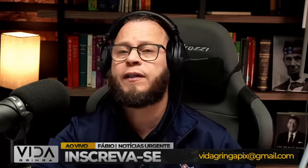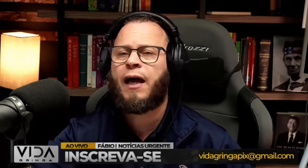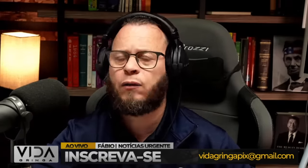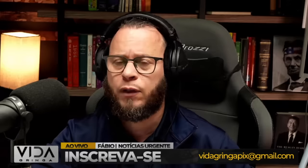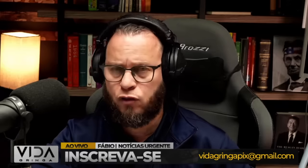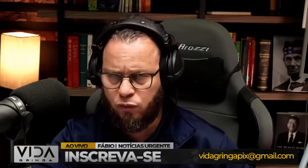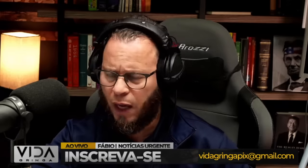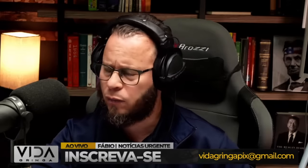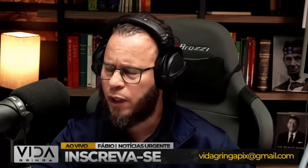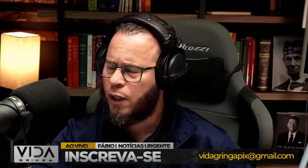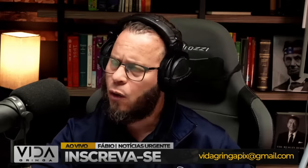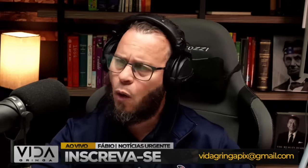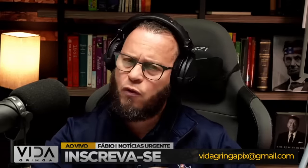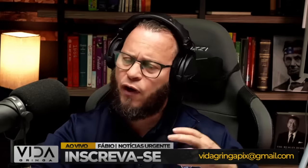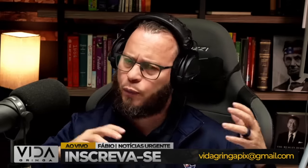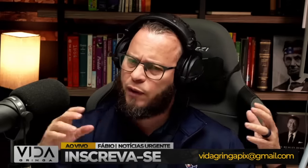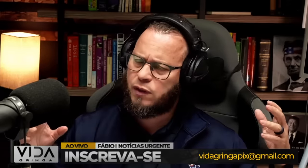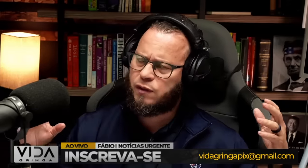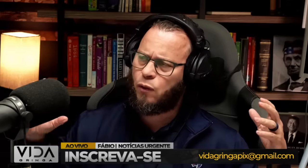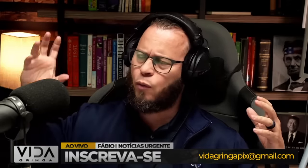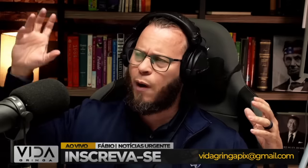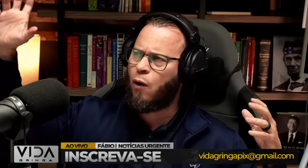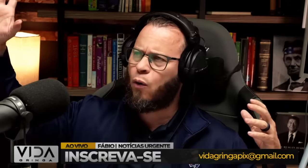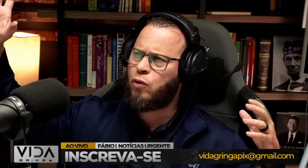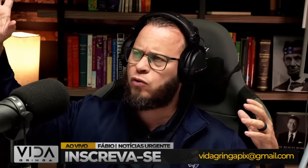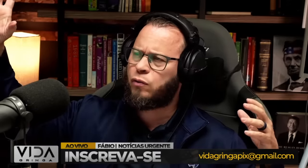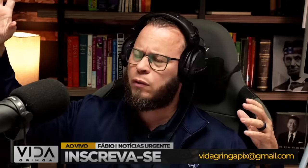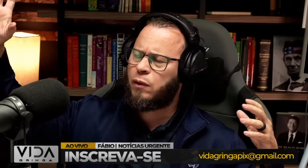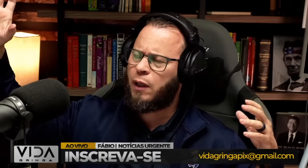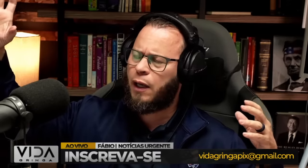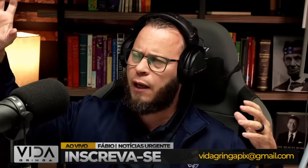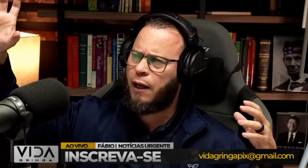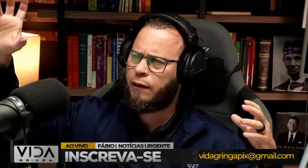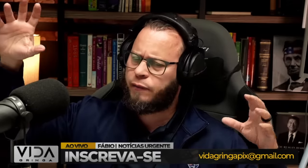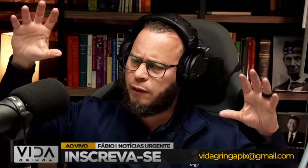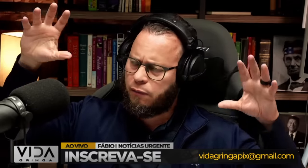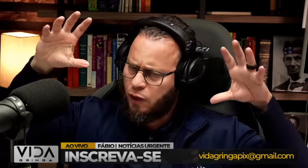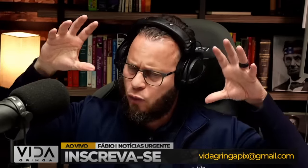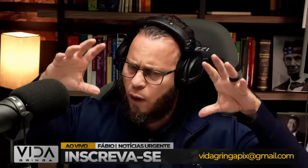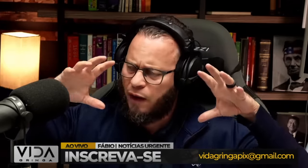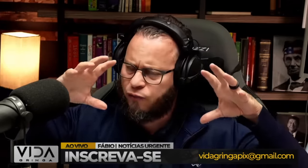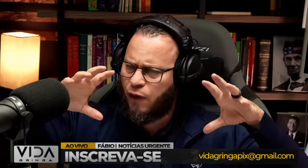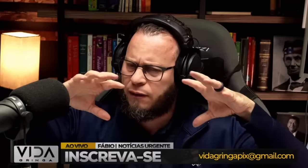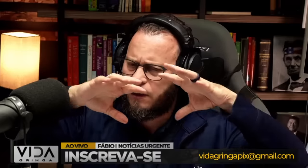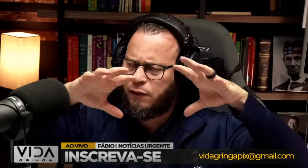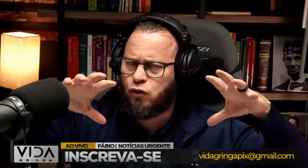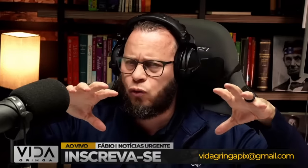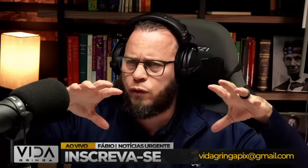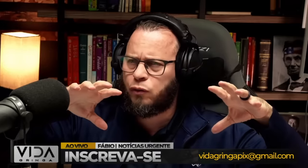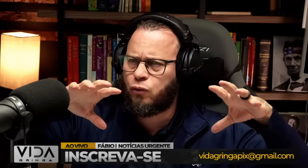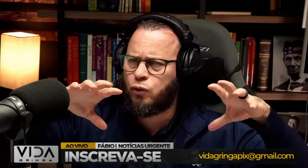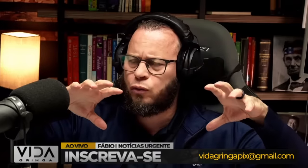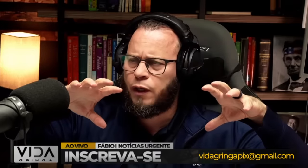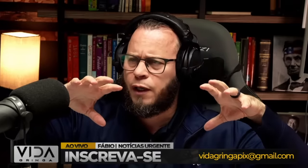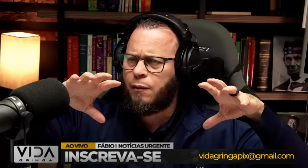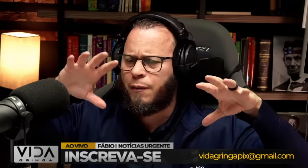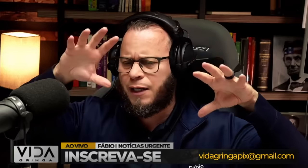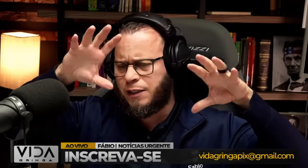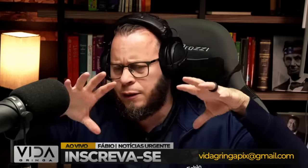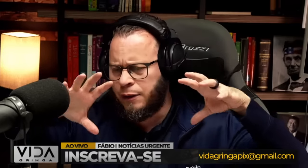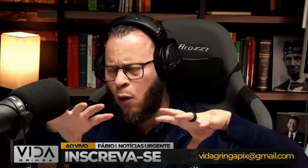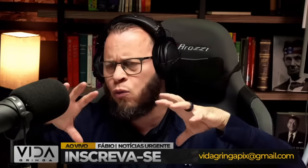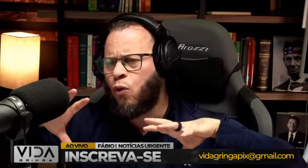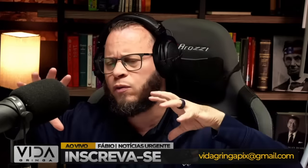não vai dar o resultado? Como eu falo para você, o Barroso tentando abafar, tentando esconder tudo,